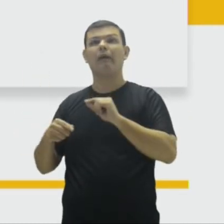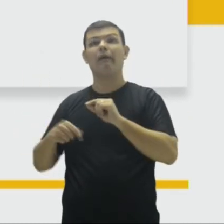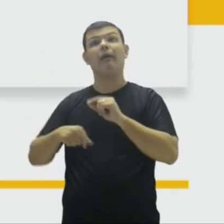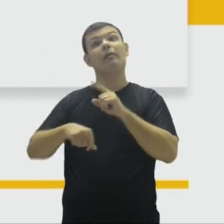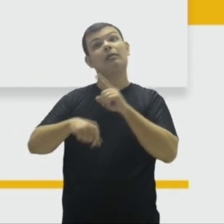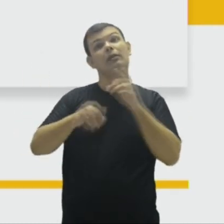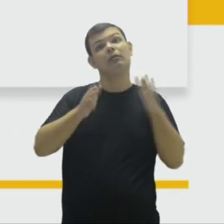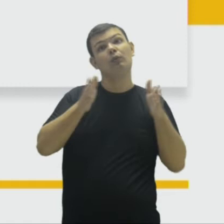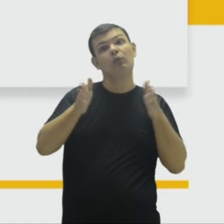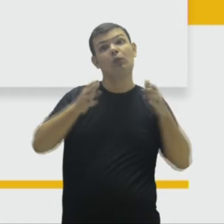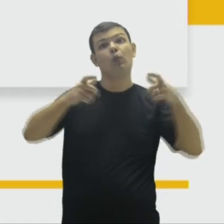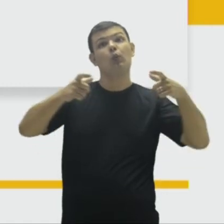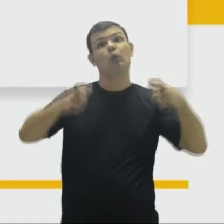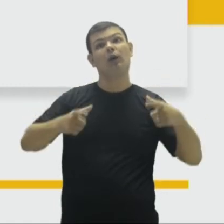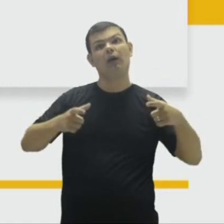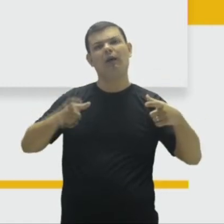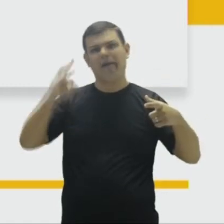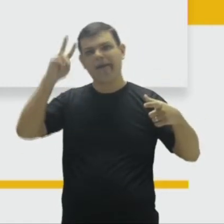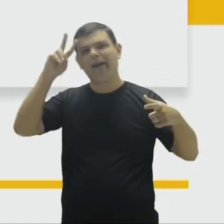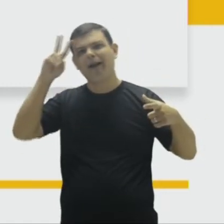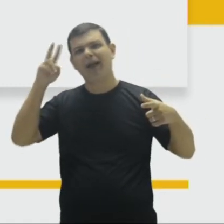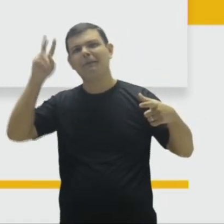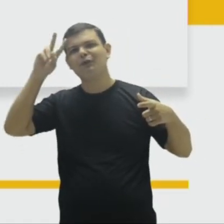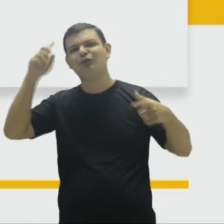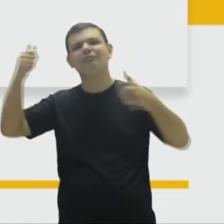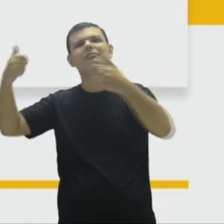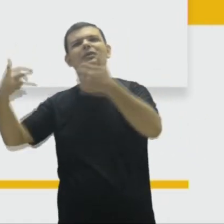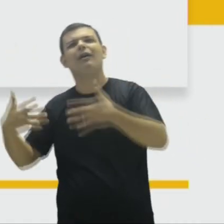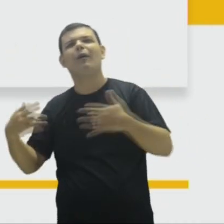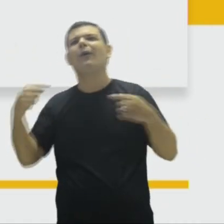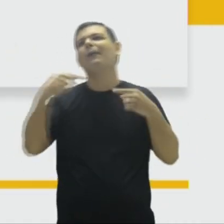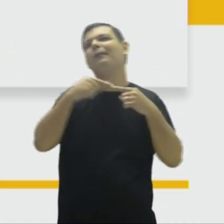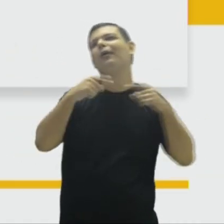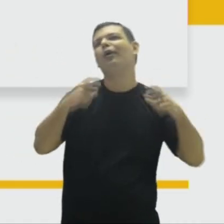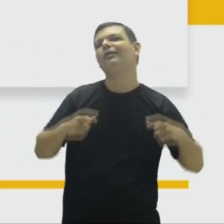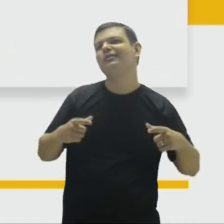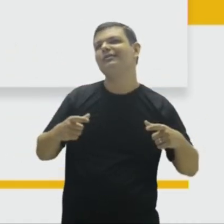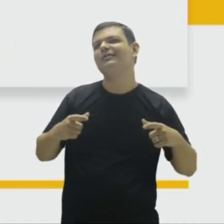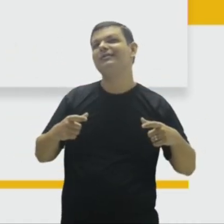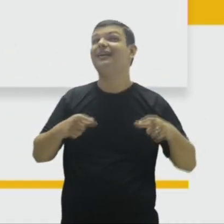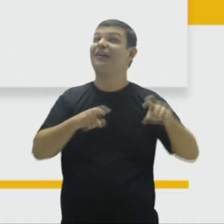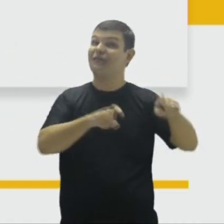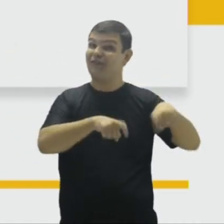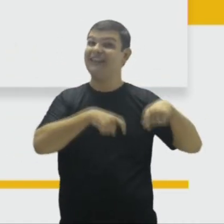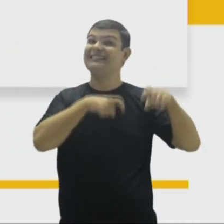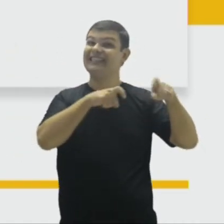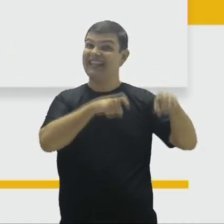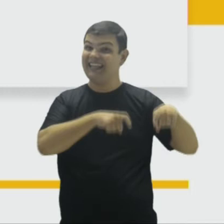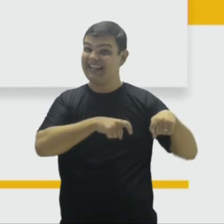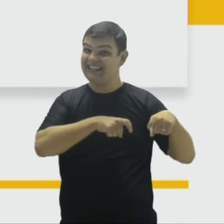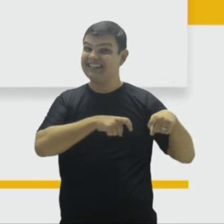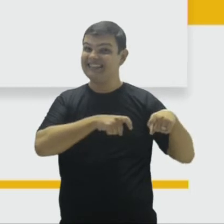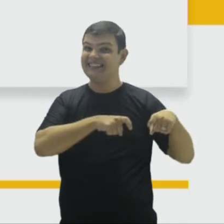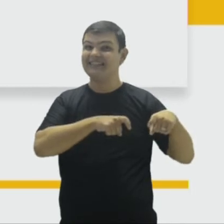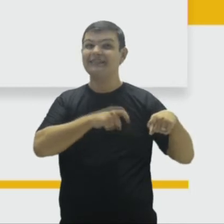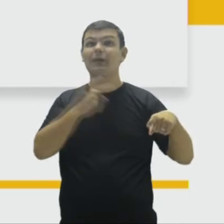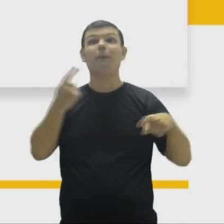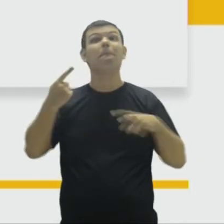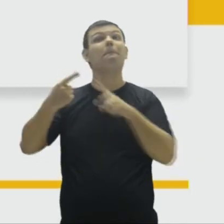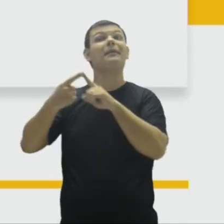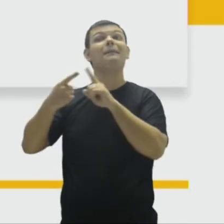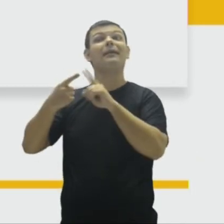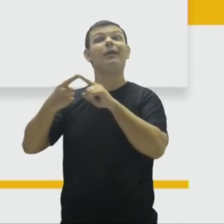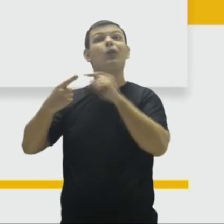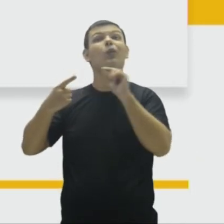lugar. Quem é que lembra o lugar que passou a história que nós acabamos de escutar? Na fazenda. Então, esse é o primeiro elemento